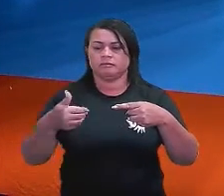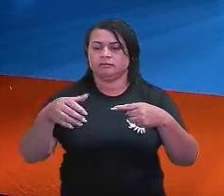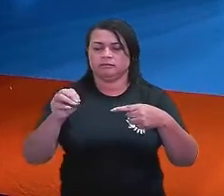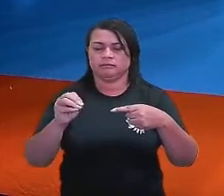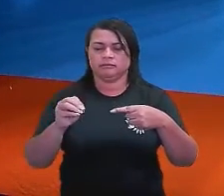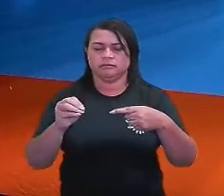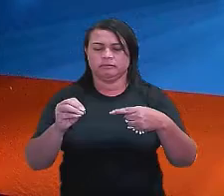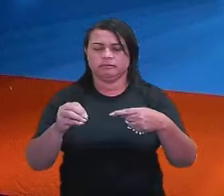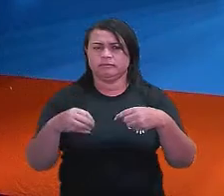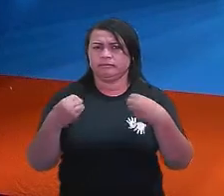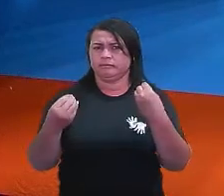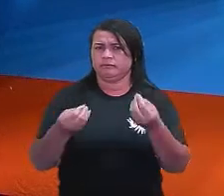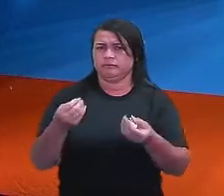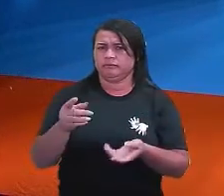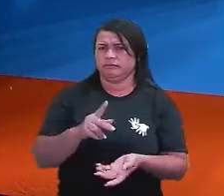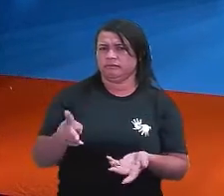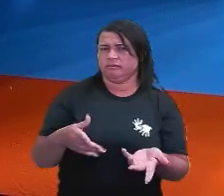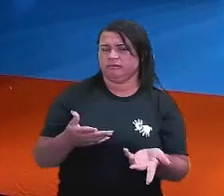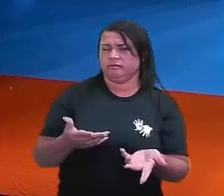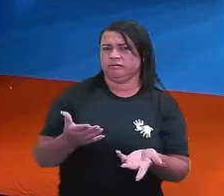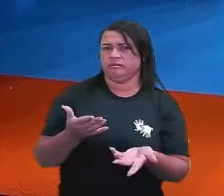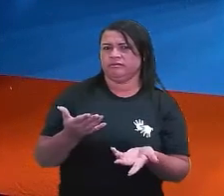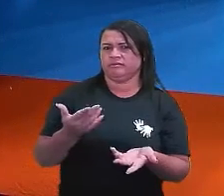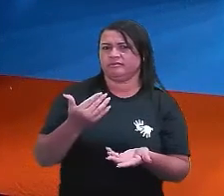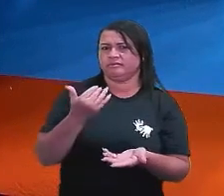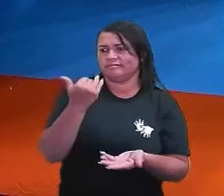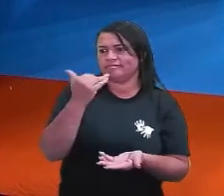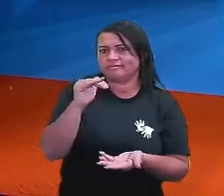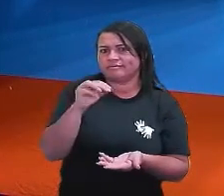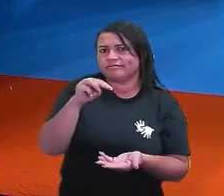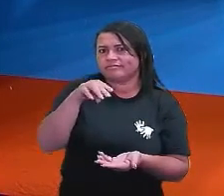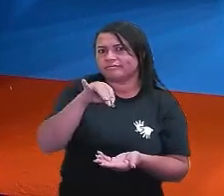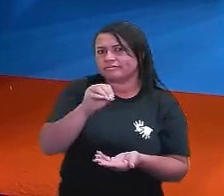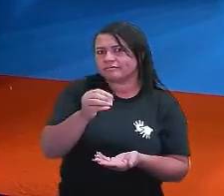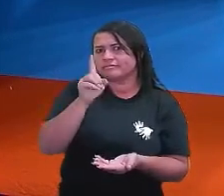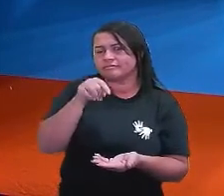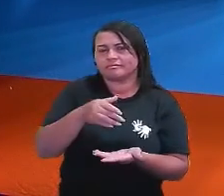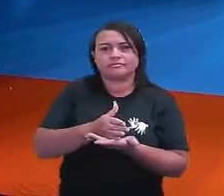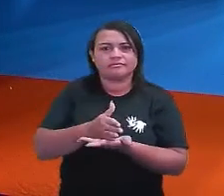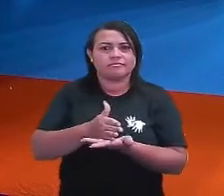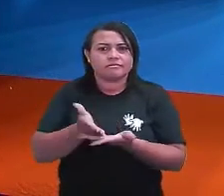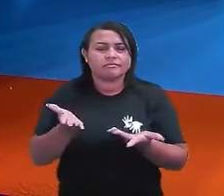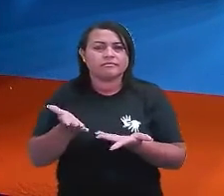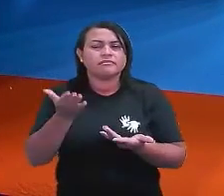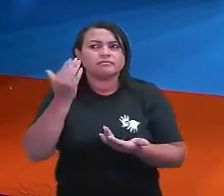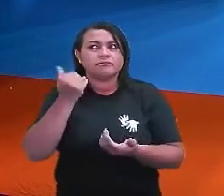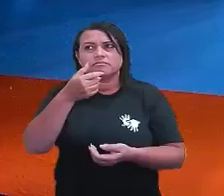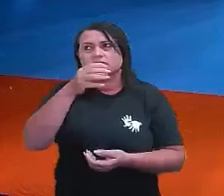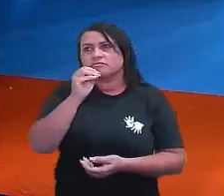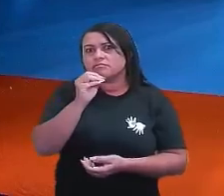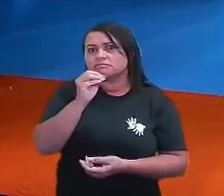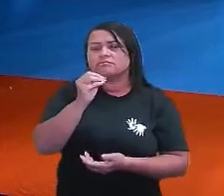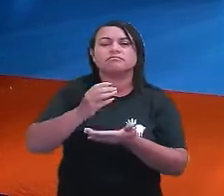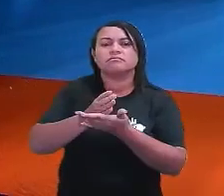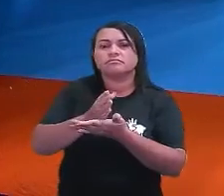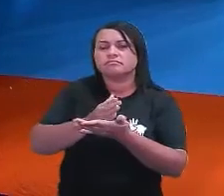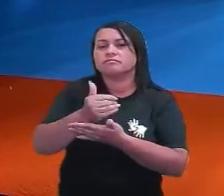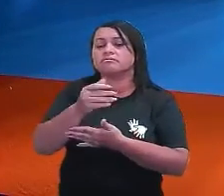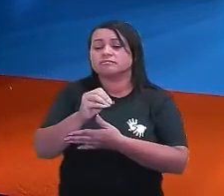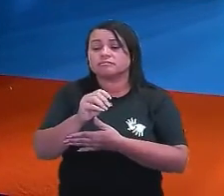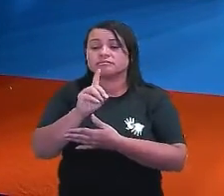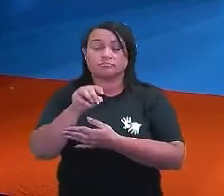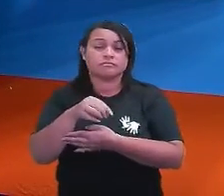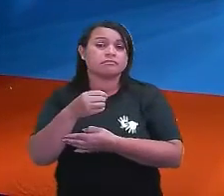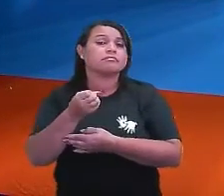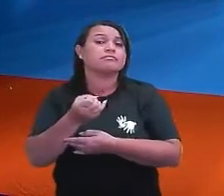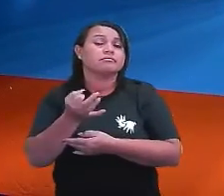10. Ah, professora, mas meio é metade. Metade, eu já sei que eu vou pegar o 10 e ver a metade de 10. Quanto é a metade